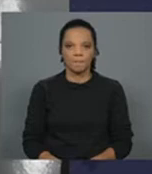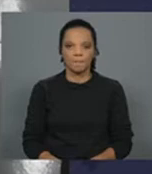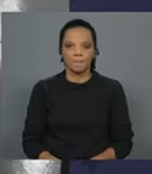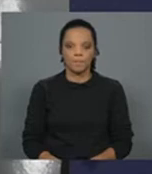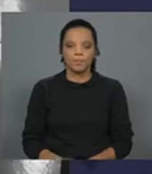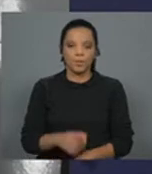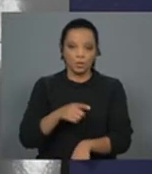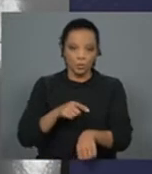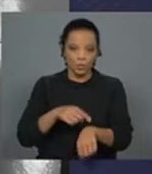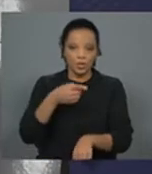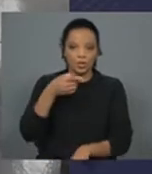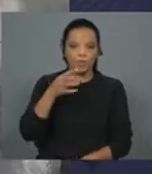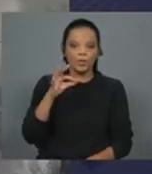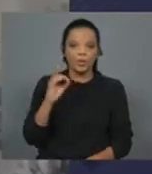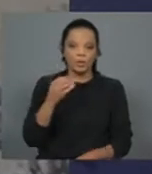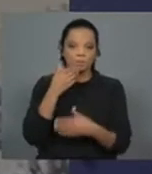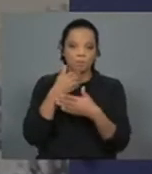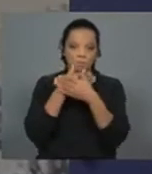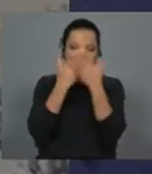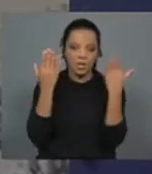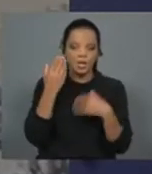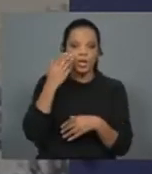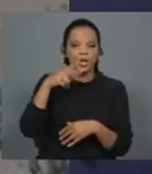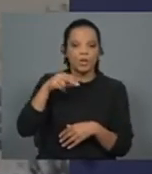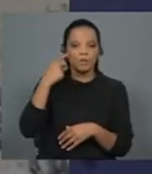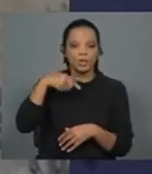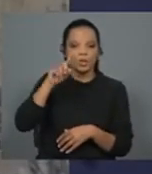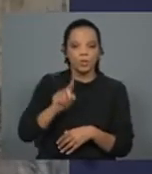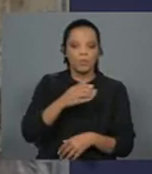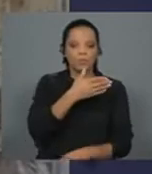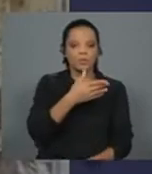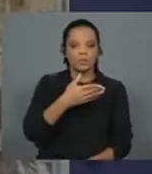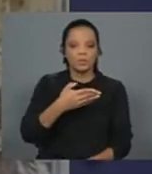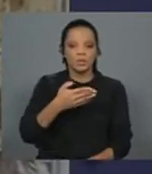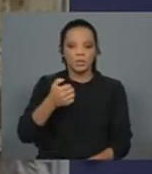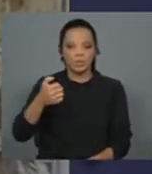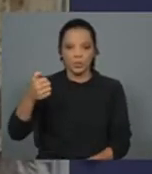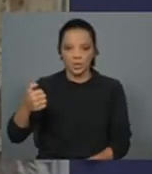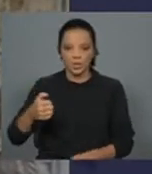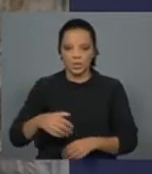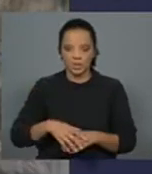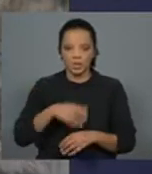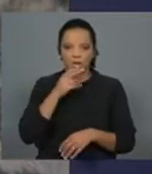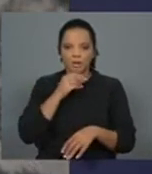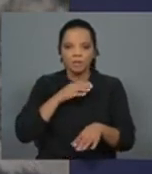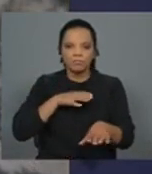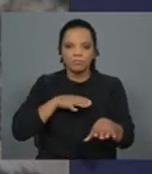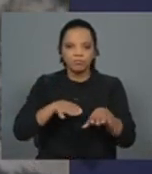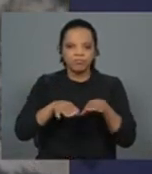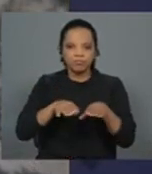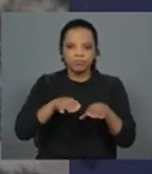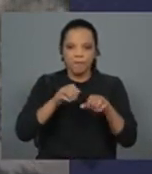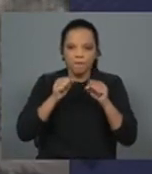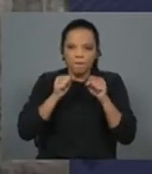Eram 9h40 da manhã do primeiro dia de novembro de 1755. A terra tremeu tão intensamente